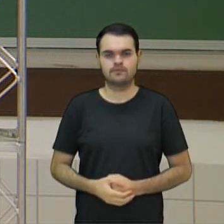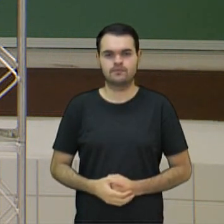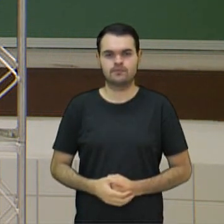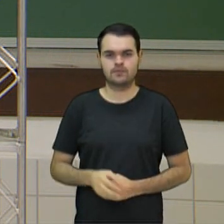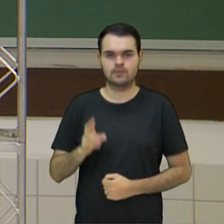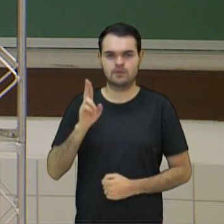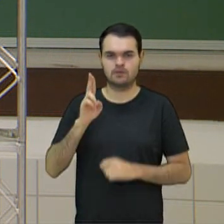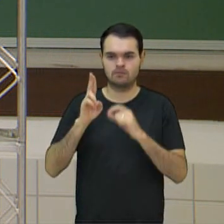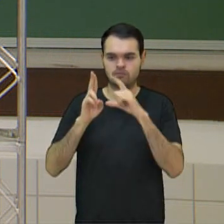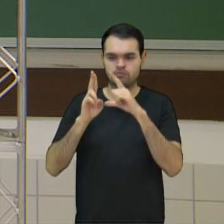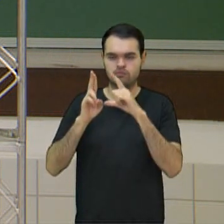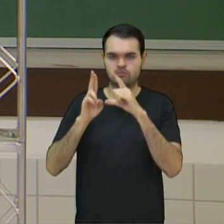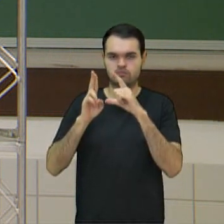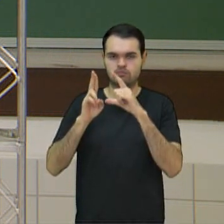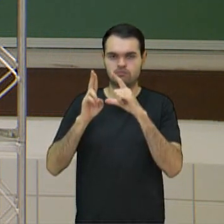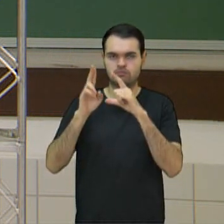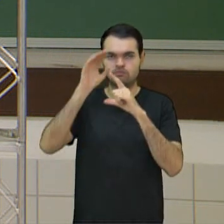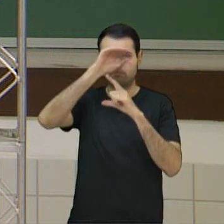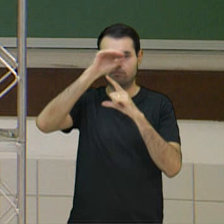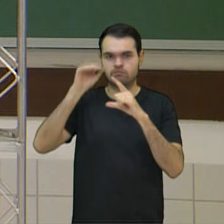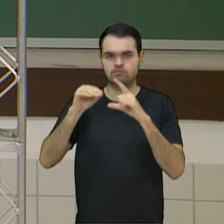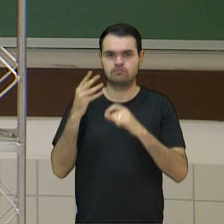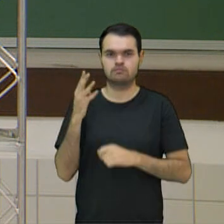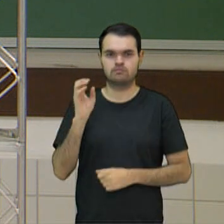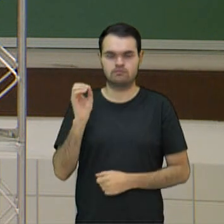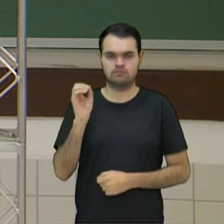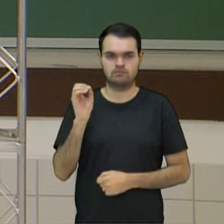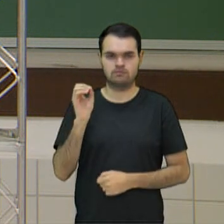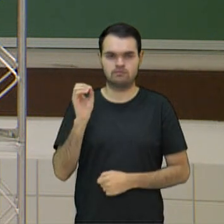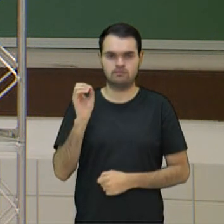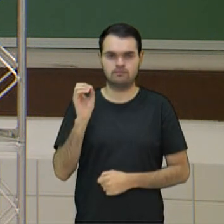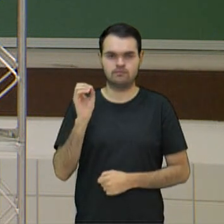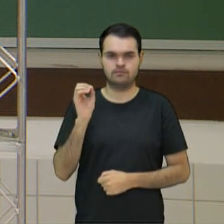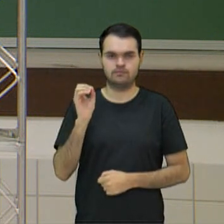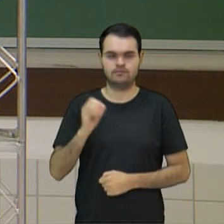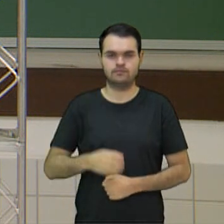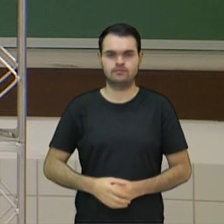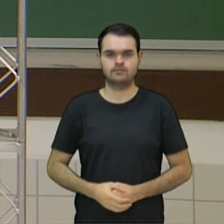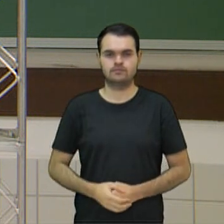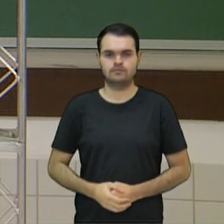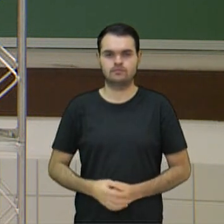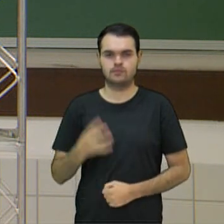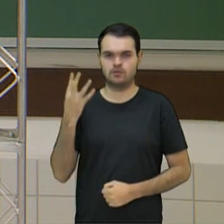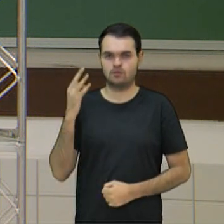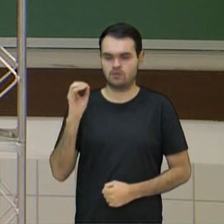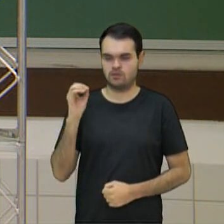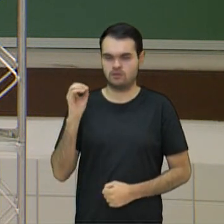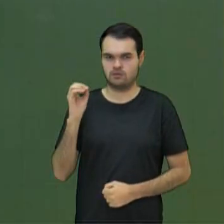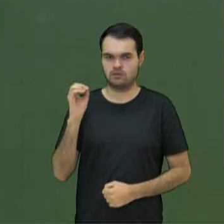tensão, no lugar do U, vou pôr aqui 40. 40 é igual.